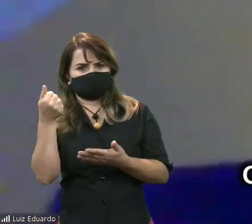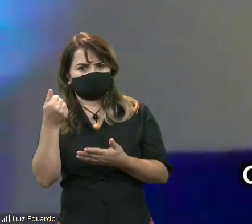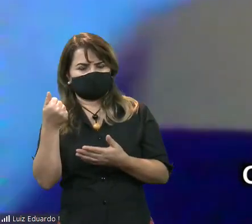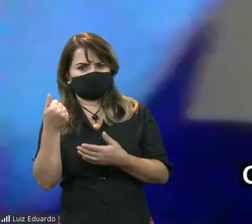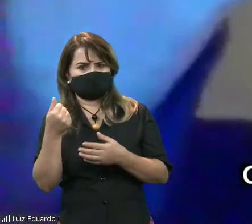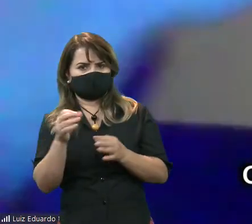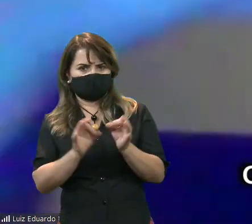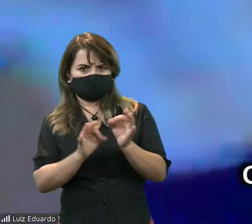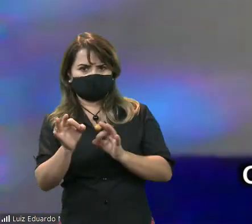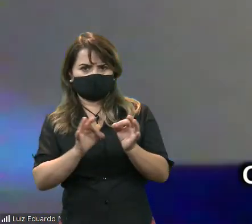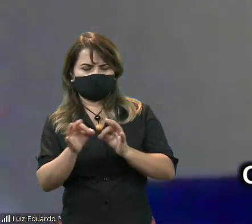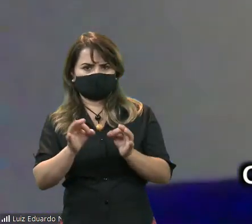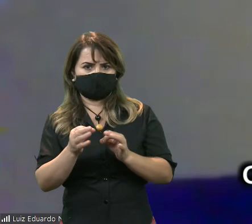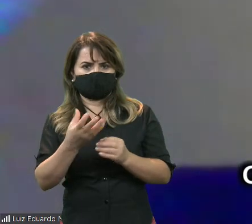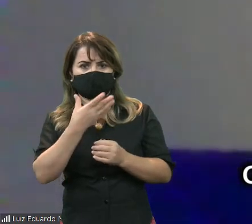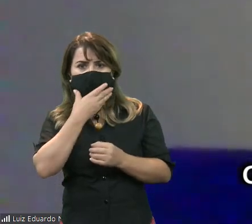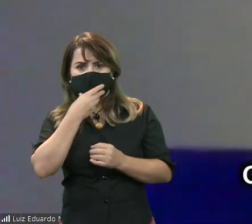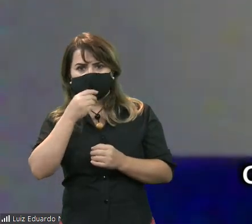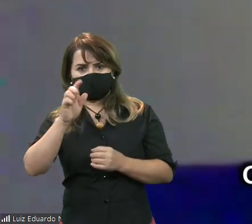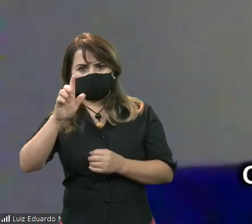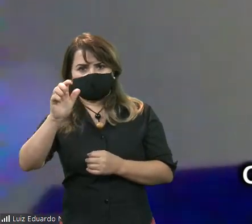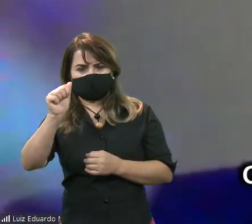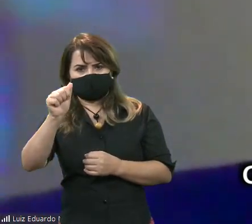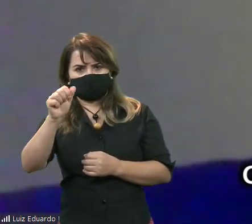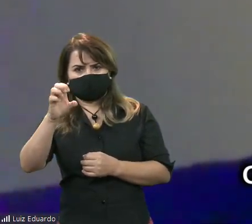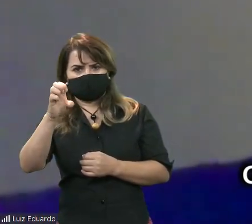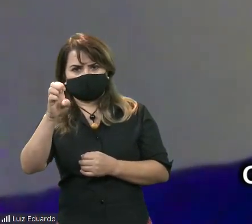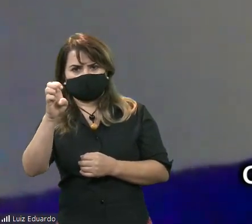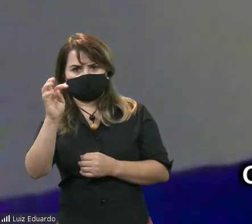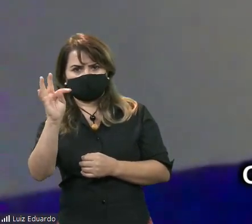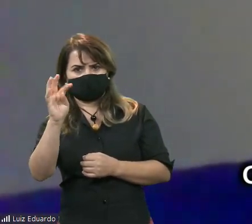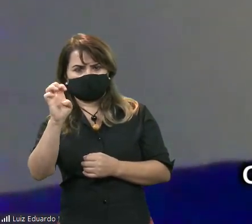que foi praticamente desde a elaboração